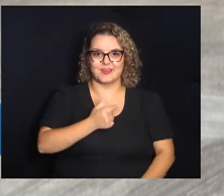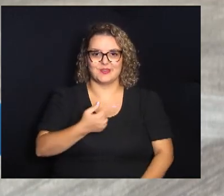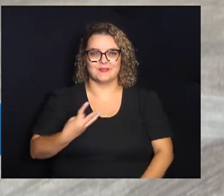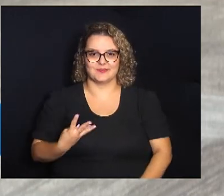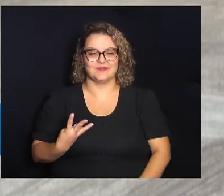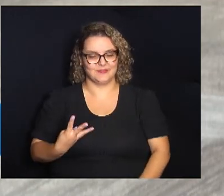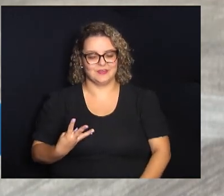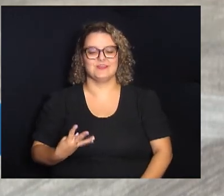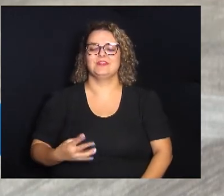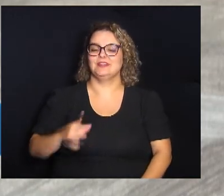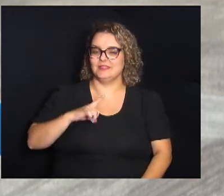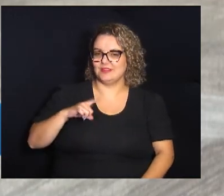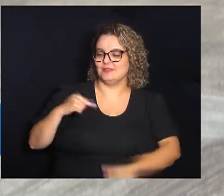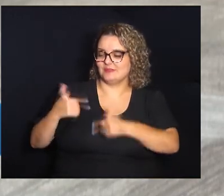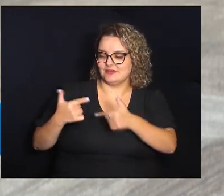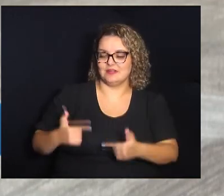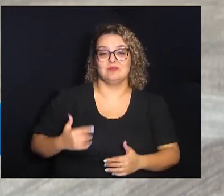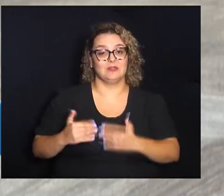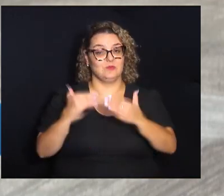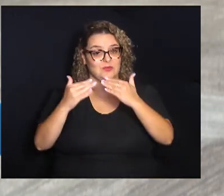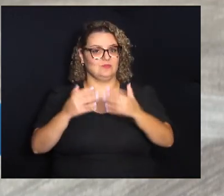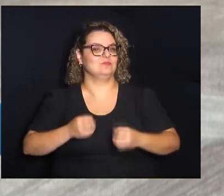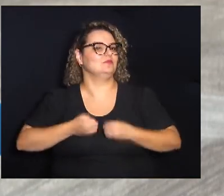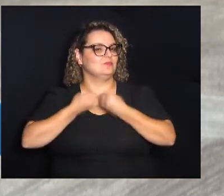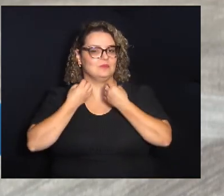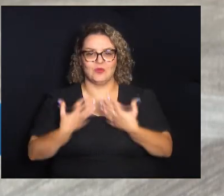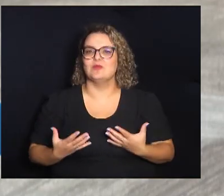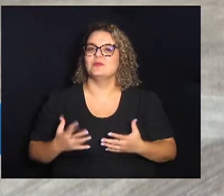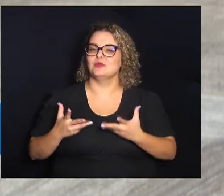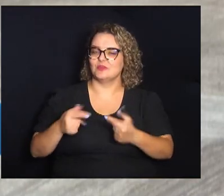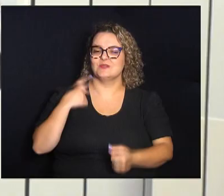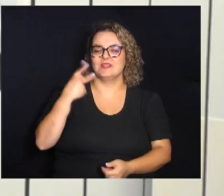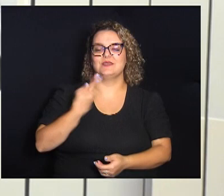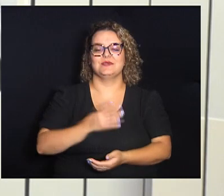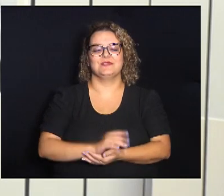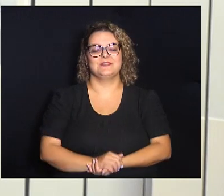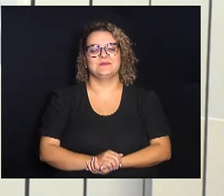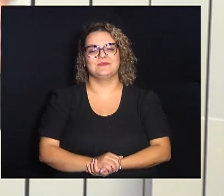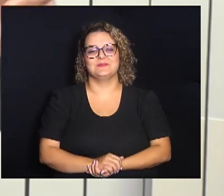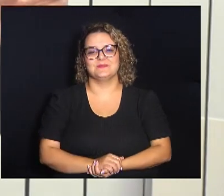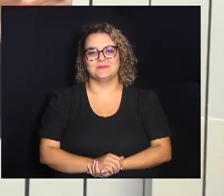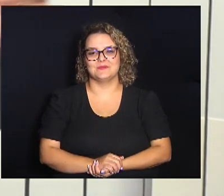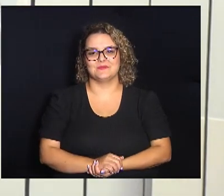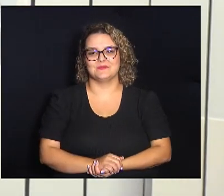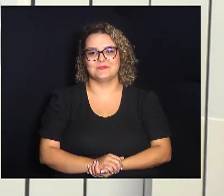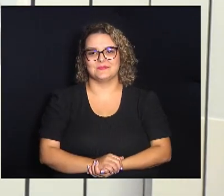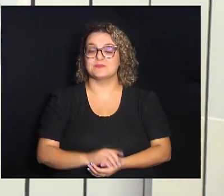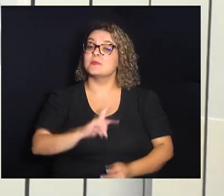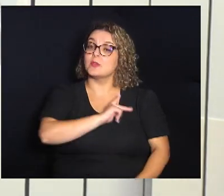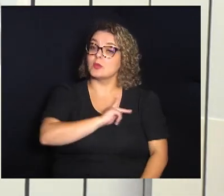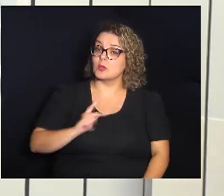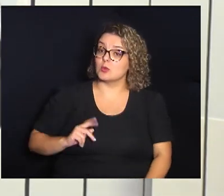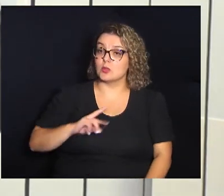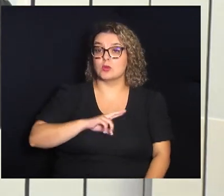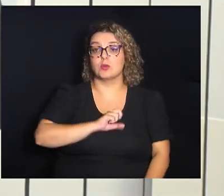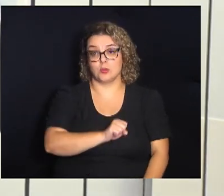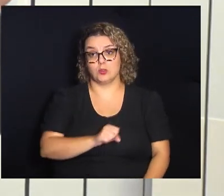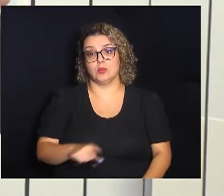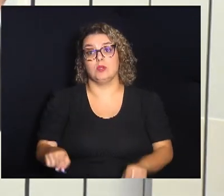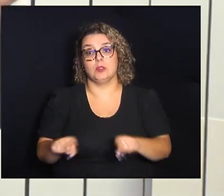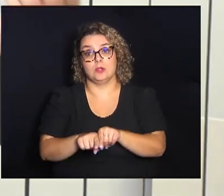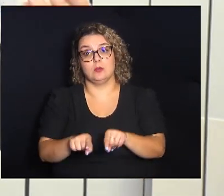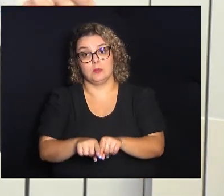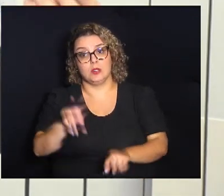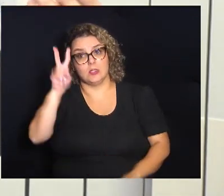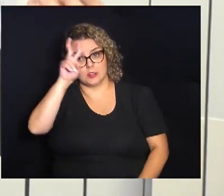muito trabalho, de grande produtividade de todos os vereadores. O presidente Luiz Rossini ainda